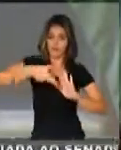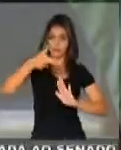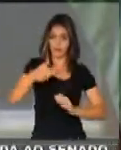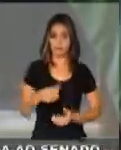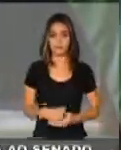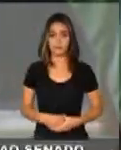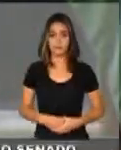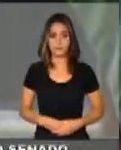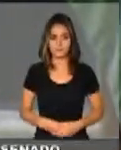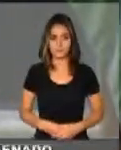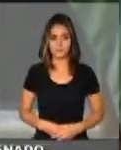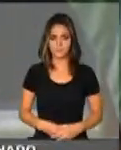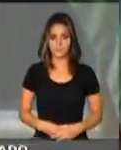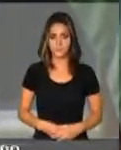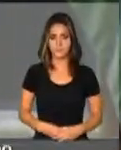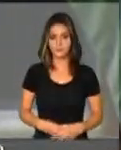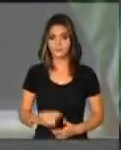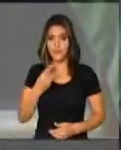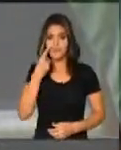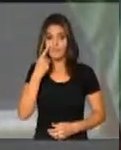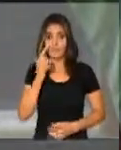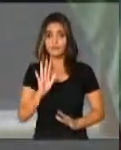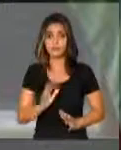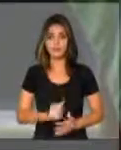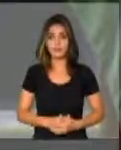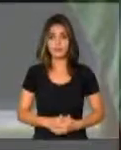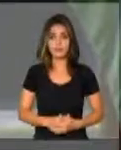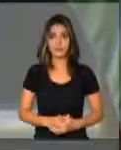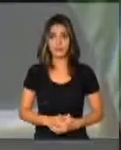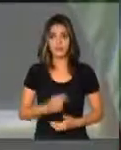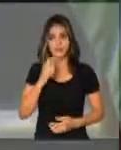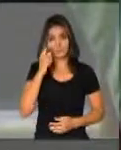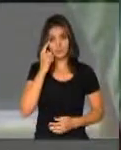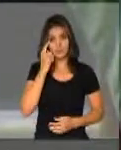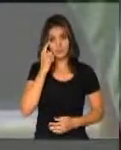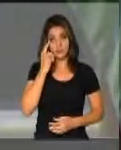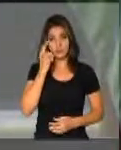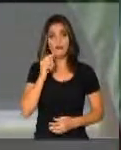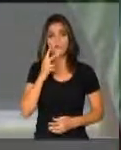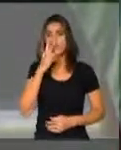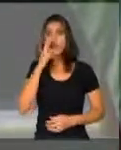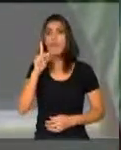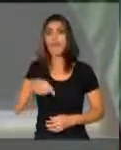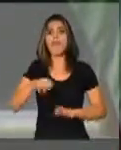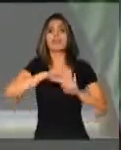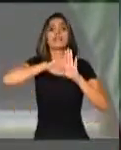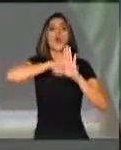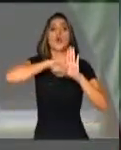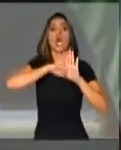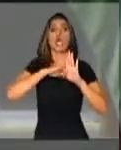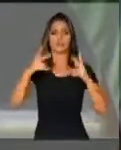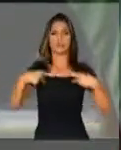Para terminar, deputado. Veja só para que às vezes parece que é uma coisa meramente ideológica. Vejam só.